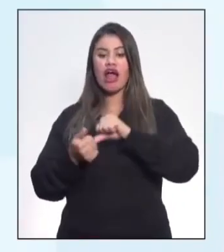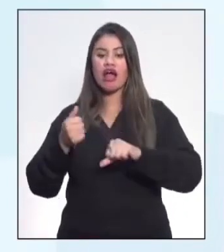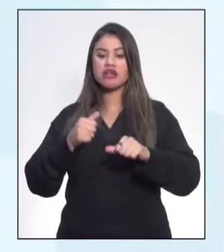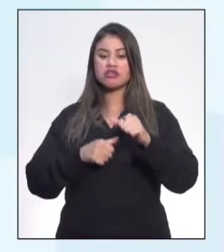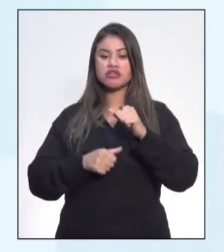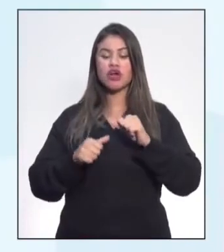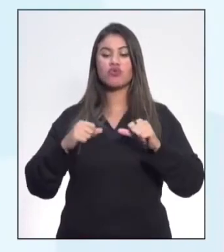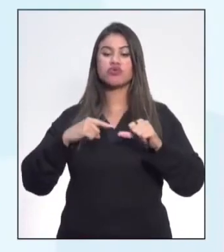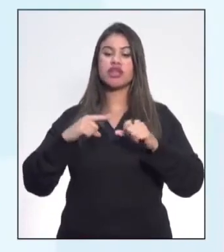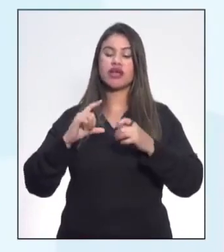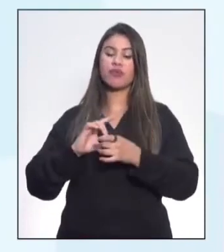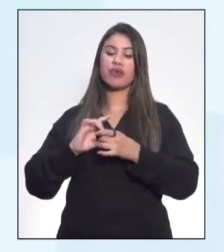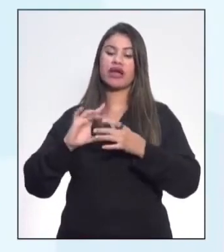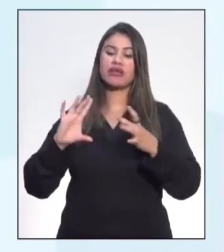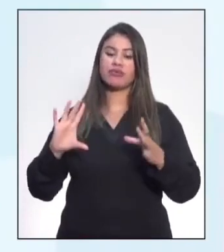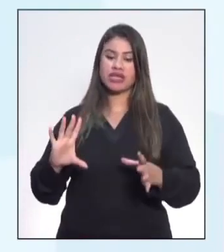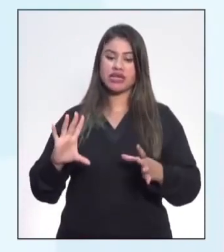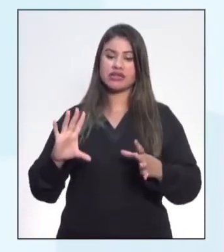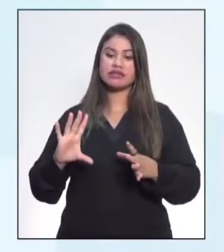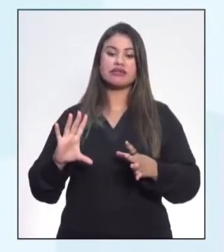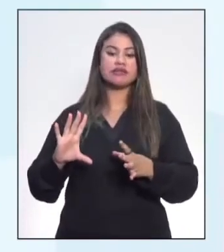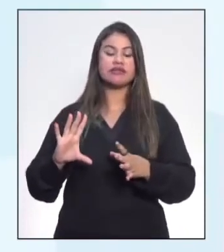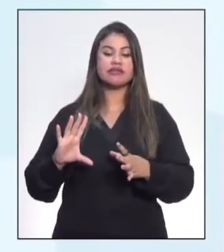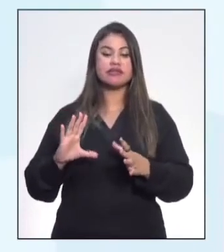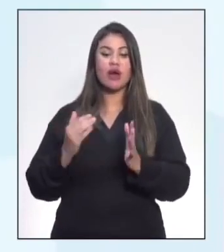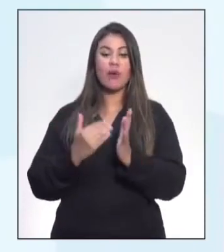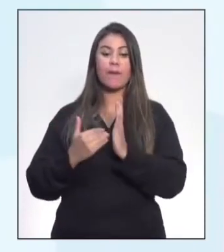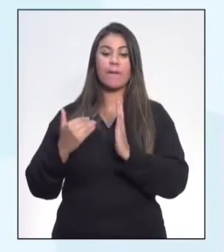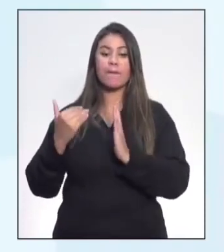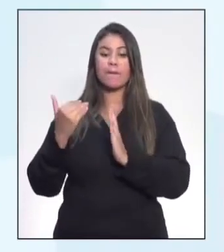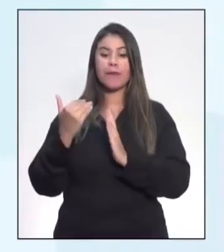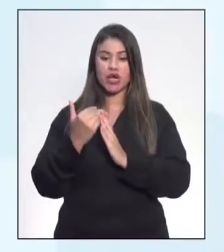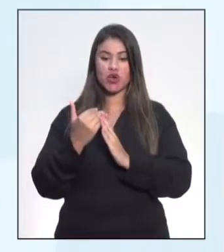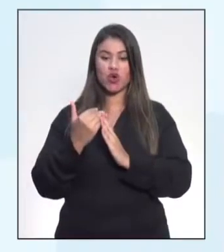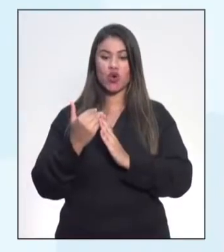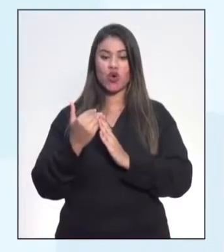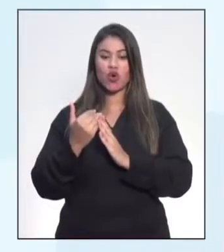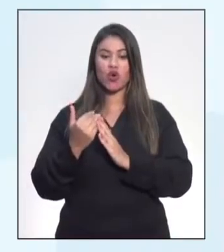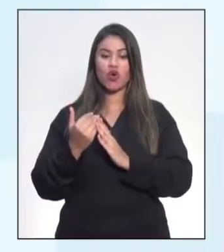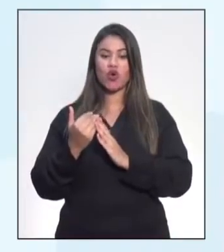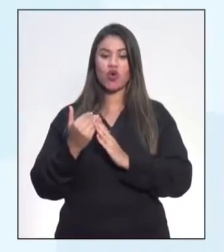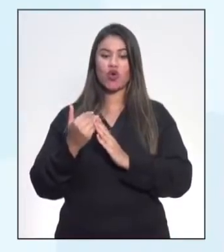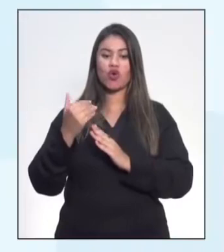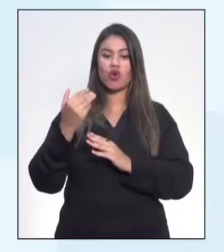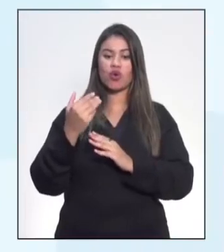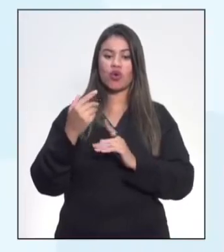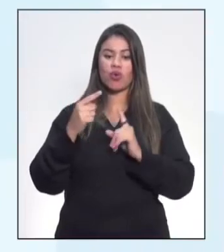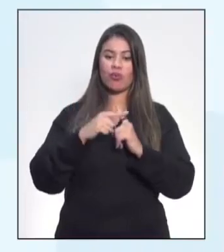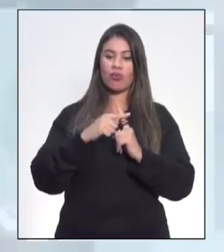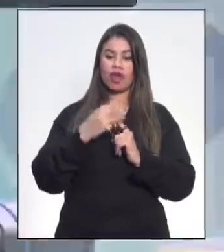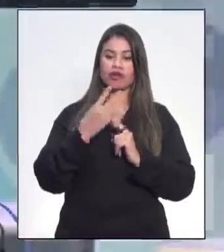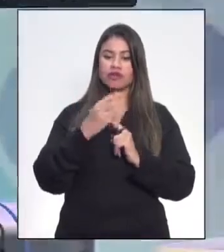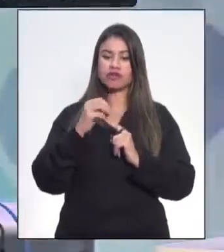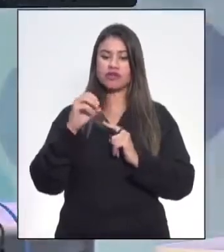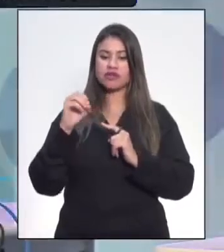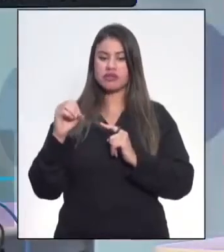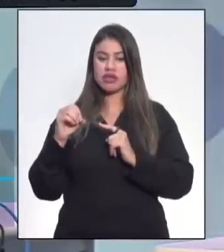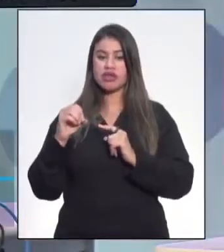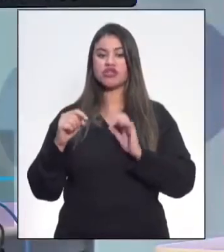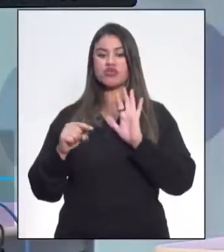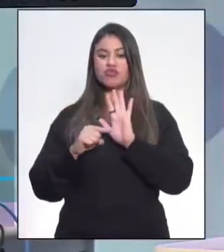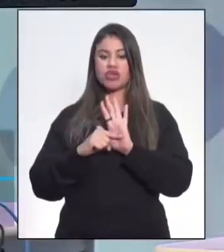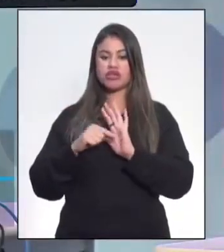uma liberação de energia de qual é o valor? Vai ser mais 300 menos 700, que vai